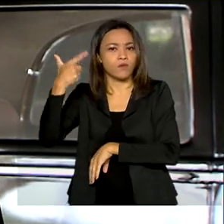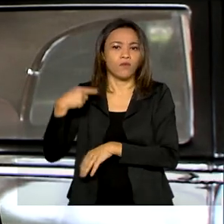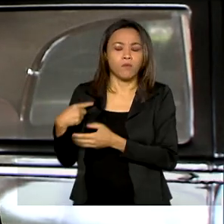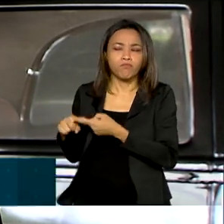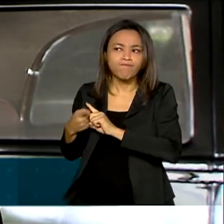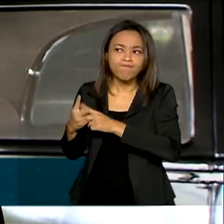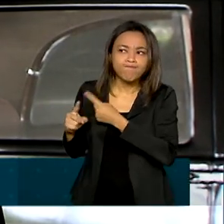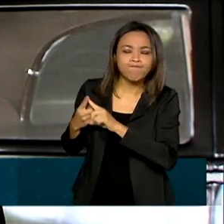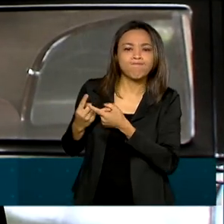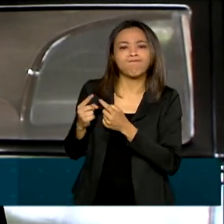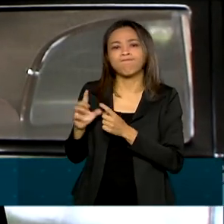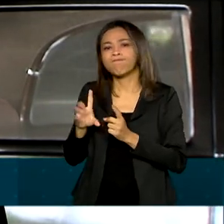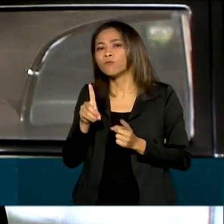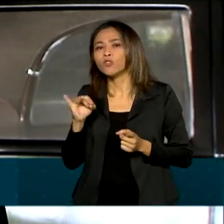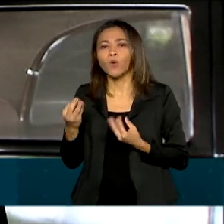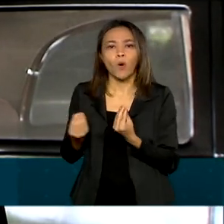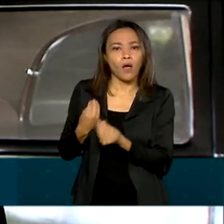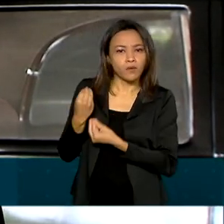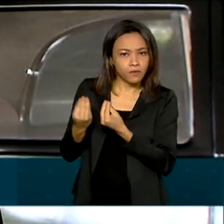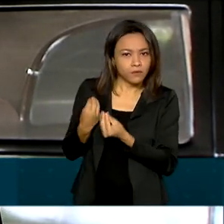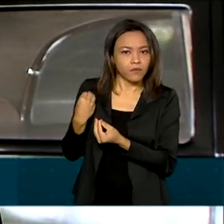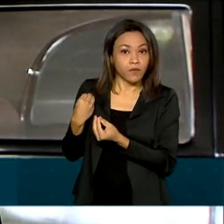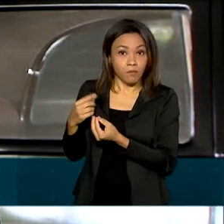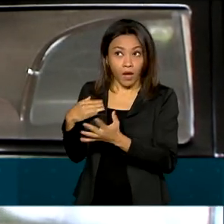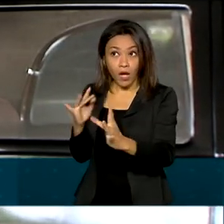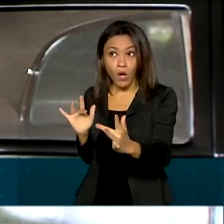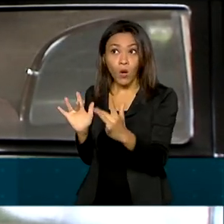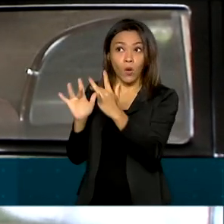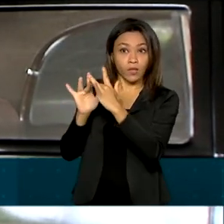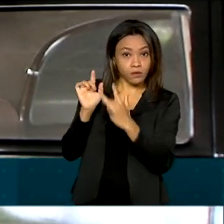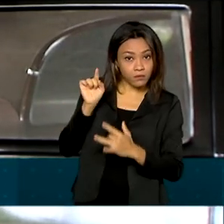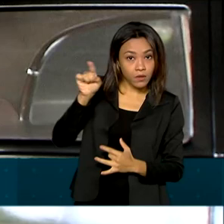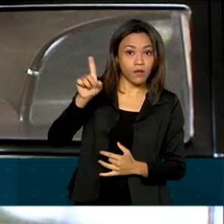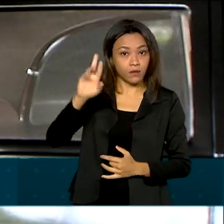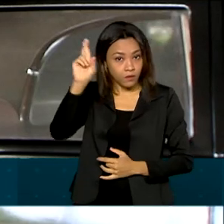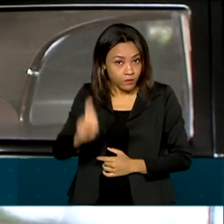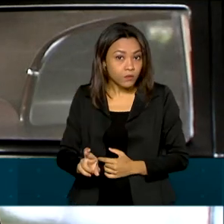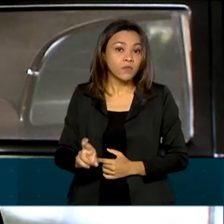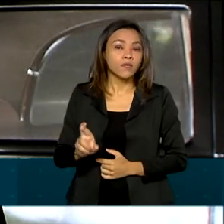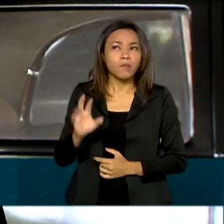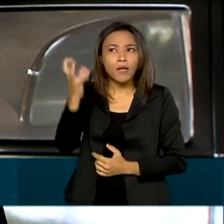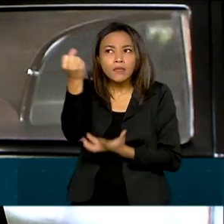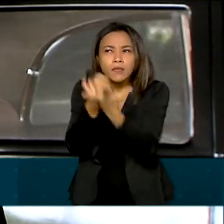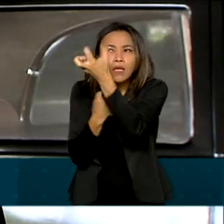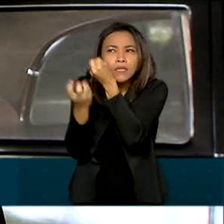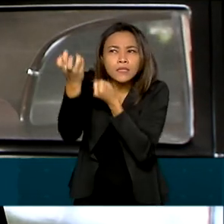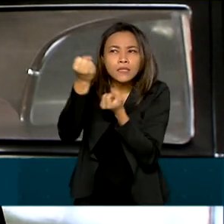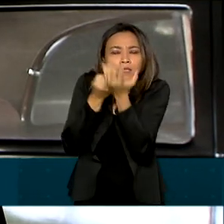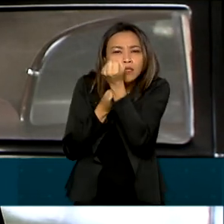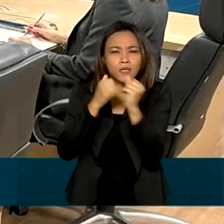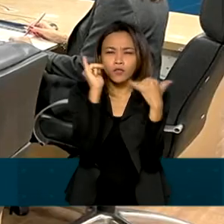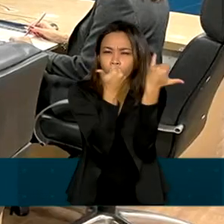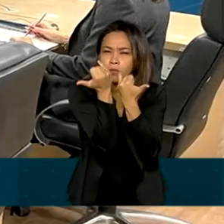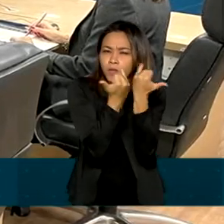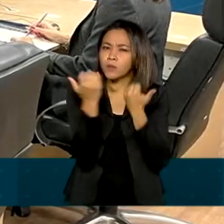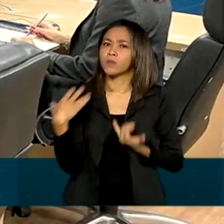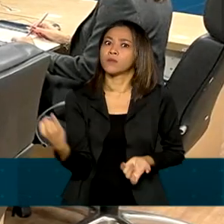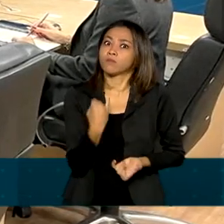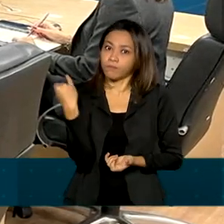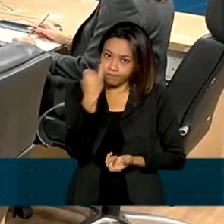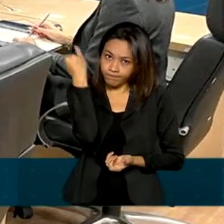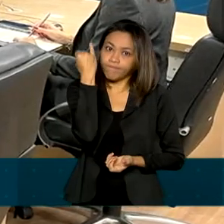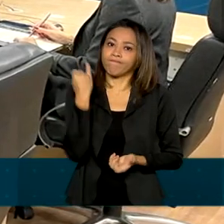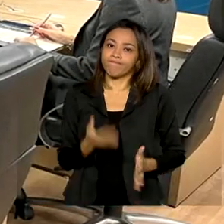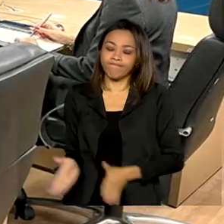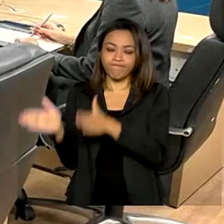acerto com os nossos anfitriões na Rússia, ela trará, claro, informações muito importantes. E também